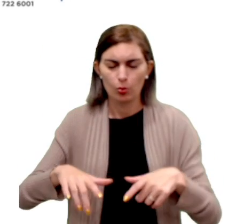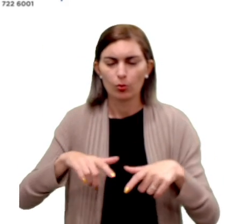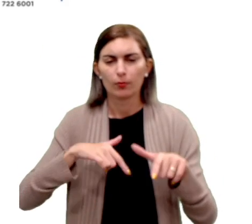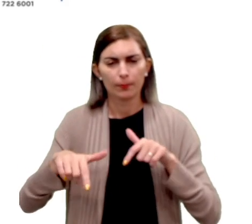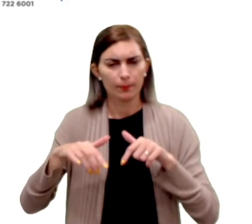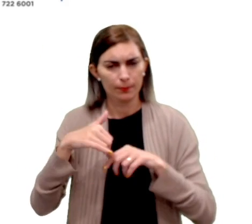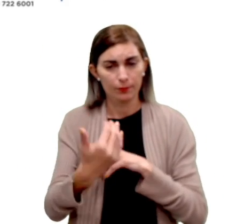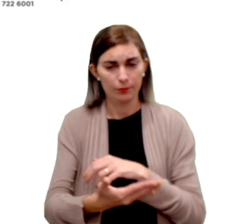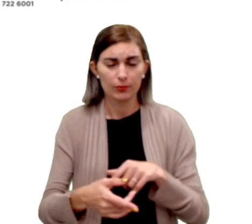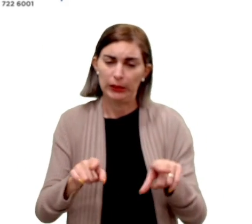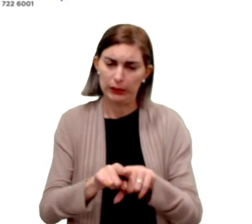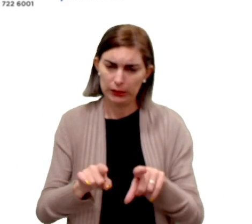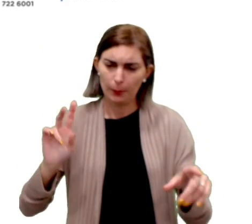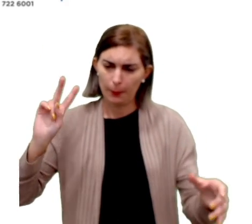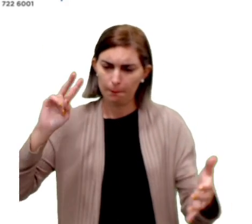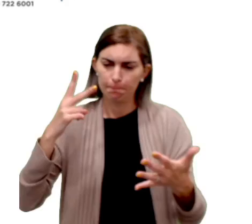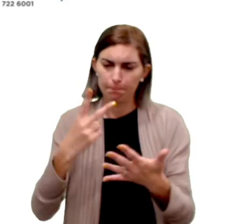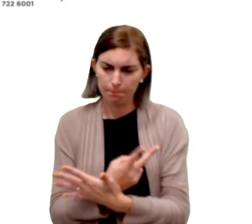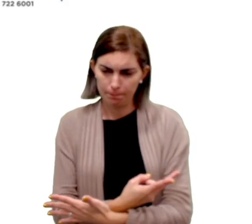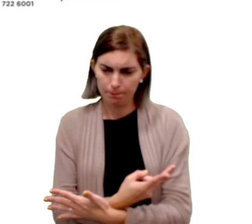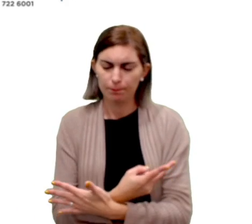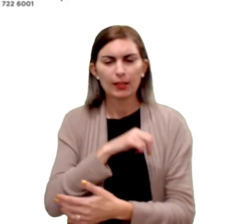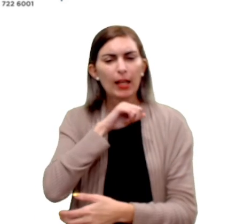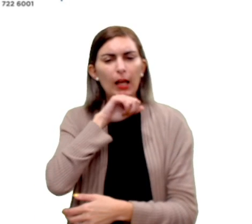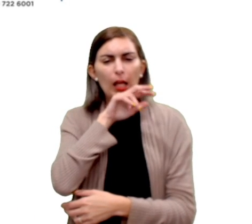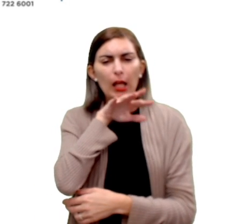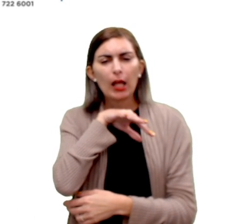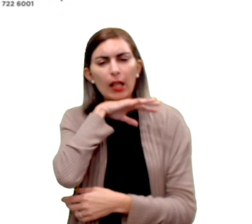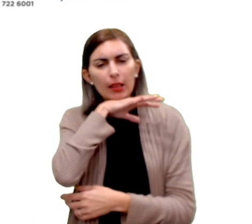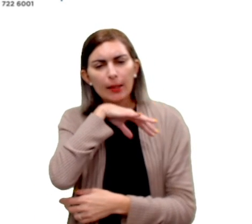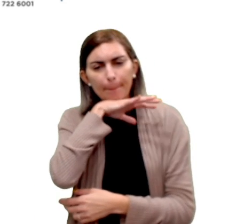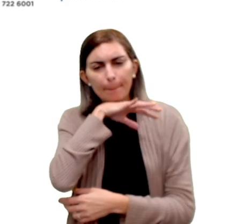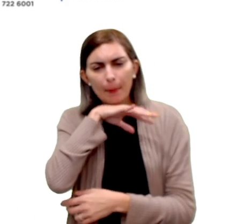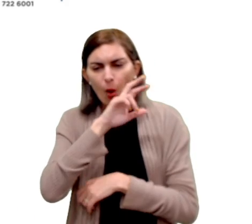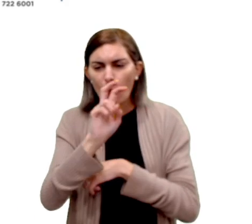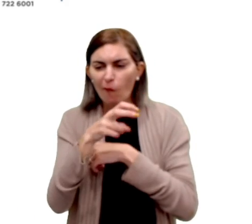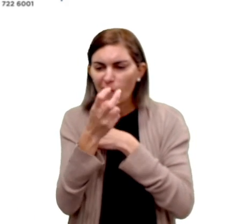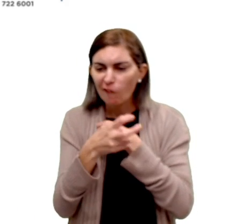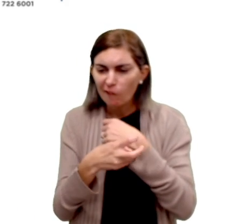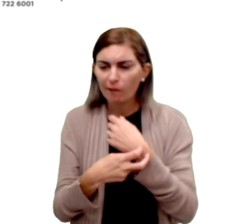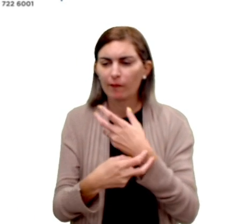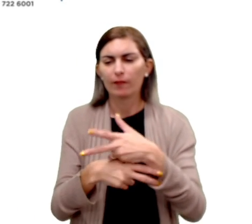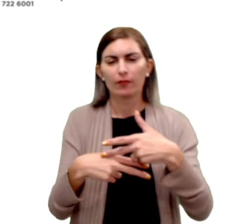E também de acidentes com animais peçonhentos. Então, há uma central que funciona